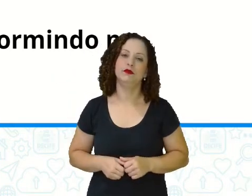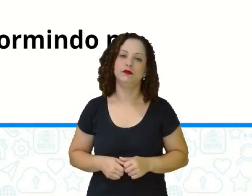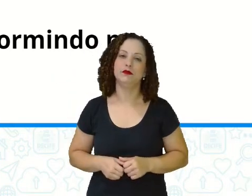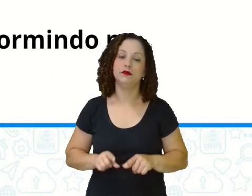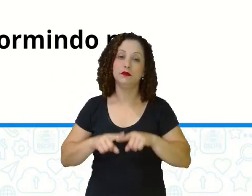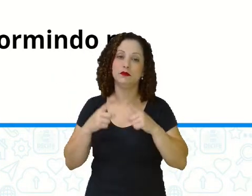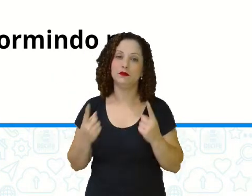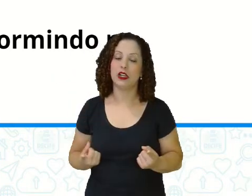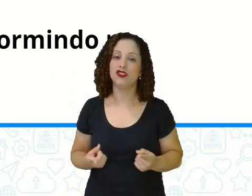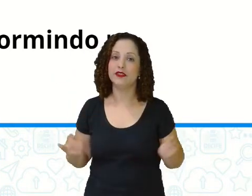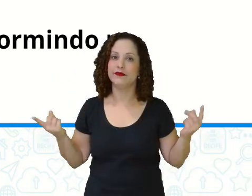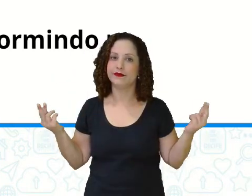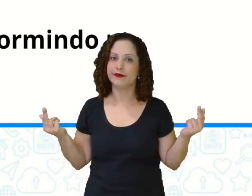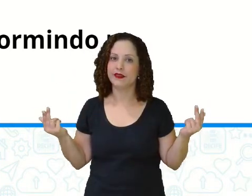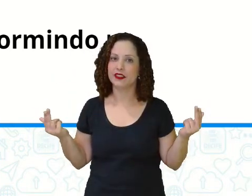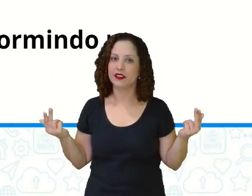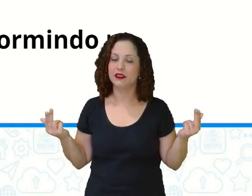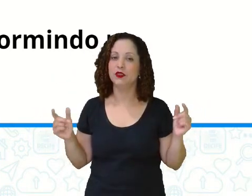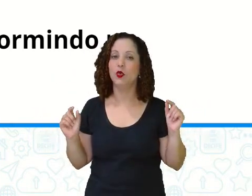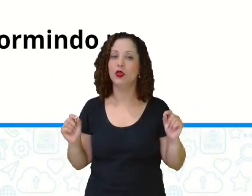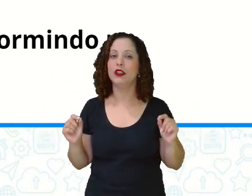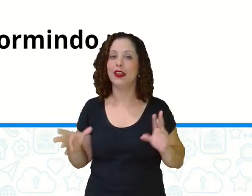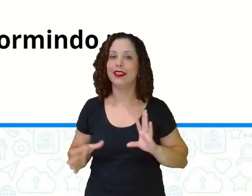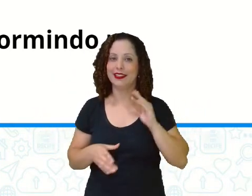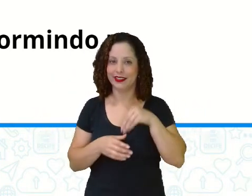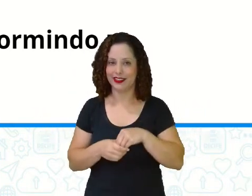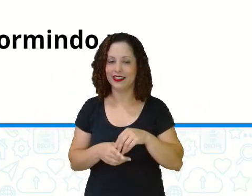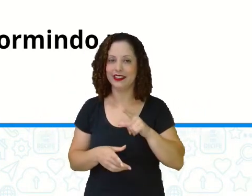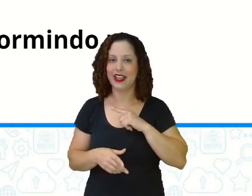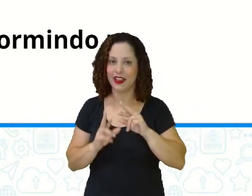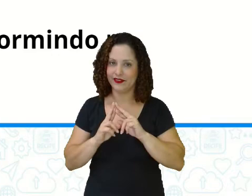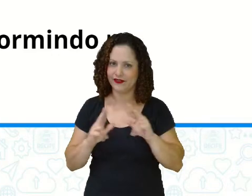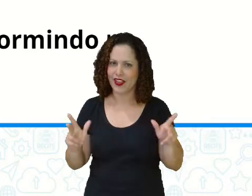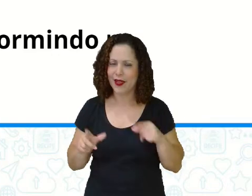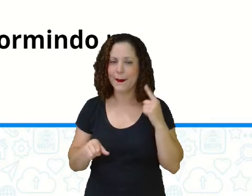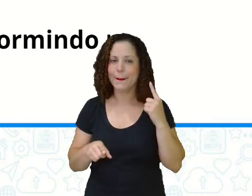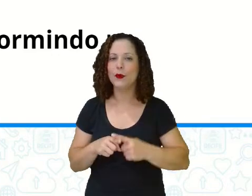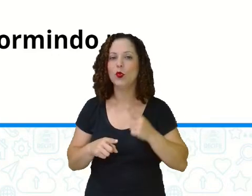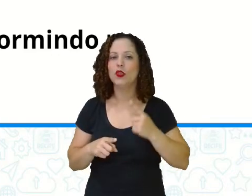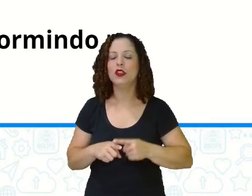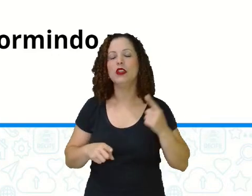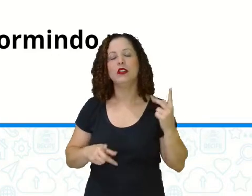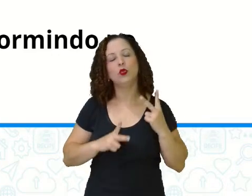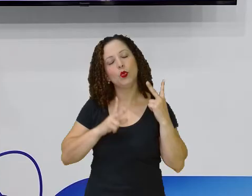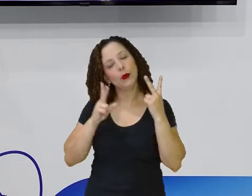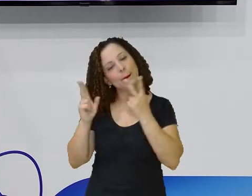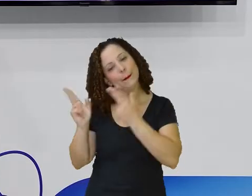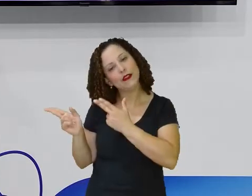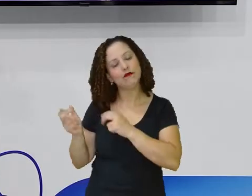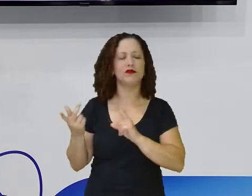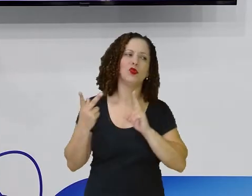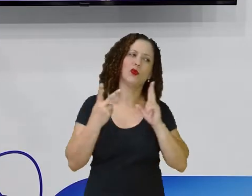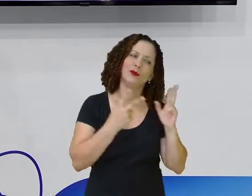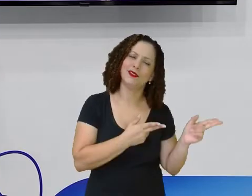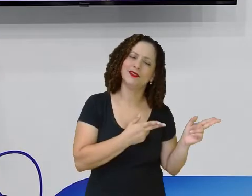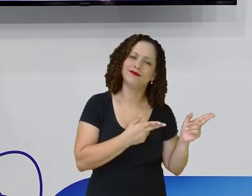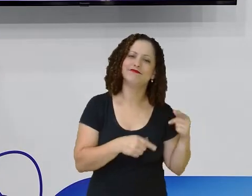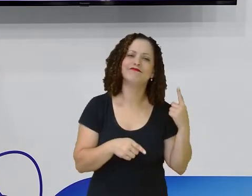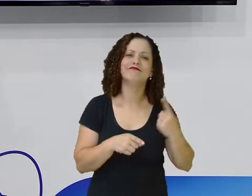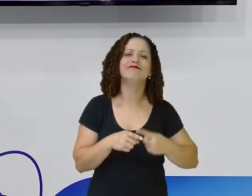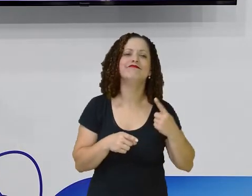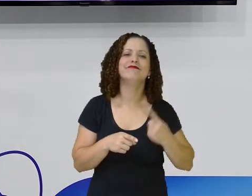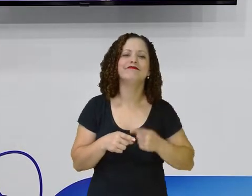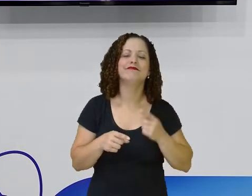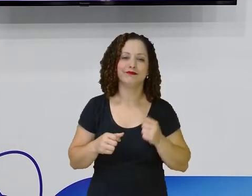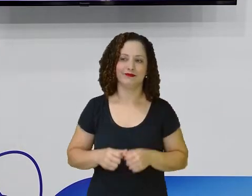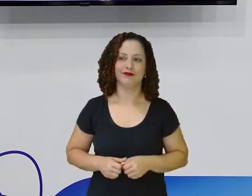dessa semelhança entra a diferença que Martim trouxe, o porquê estão dormindo, a causa desse sono,